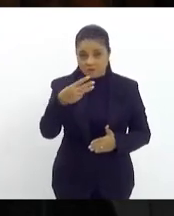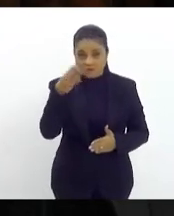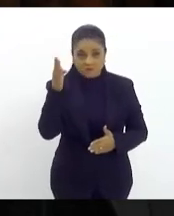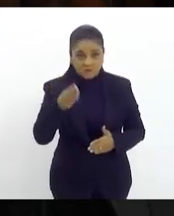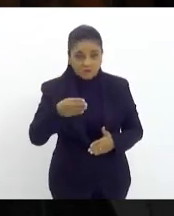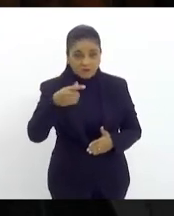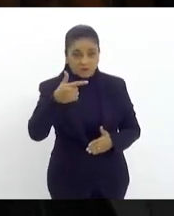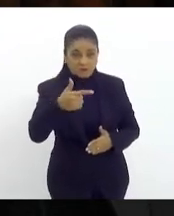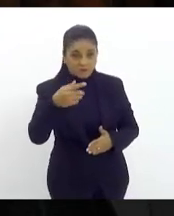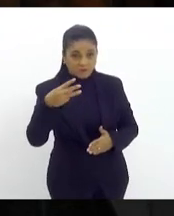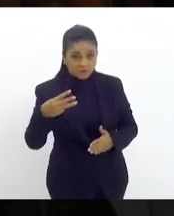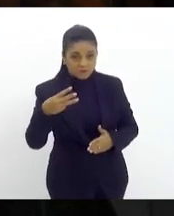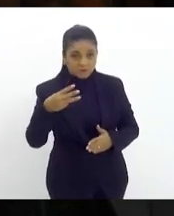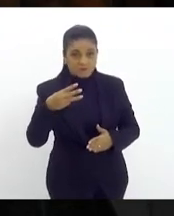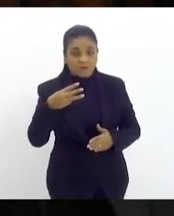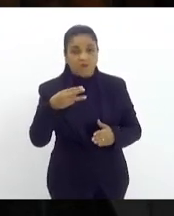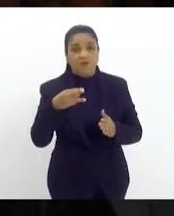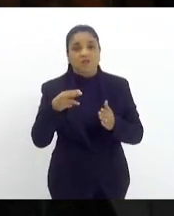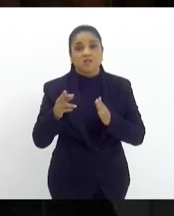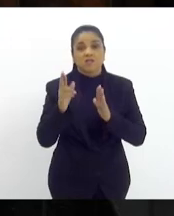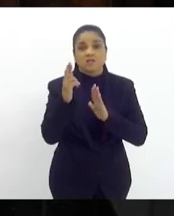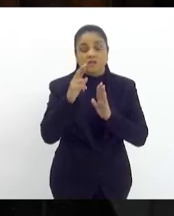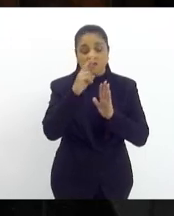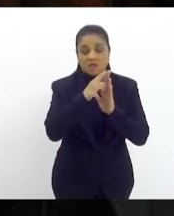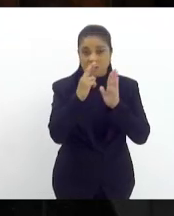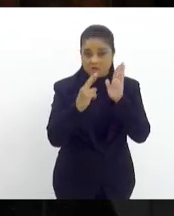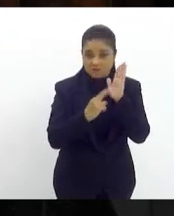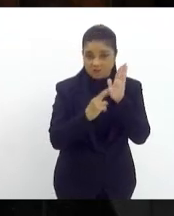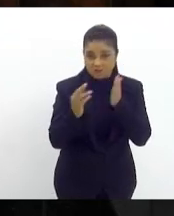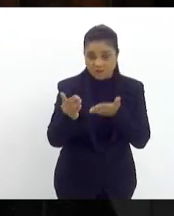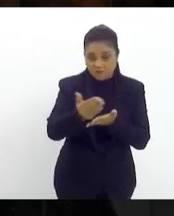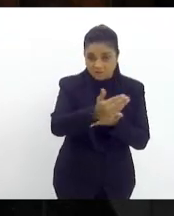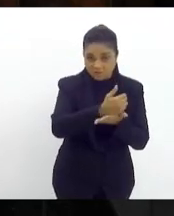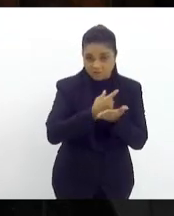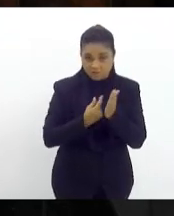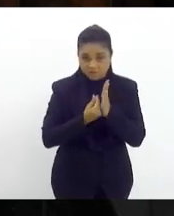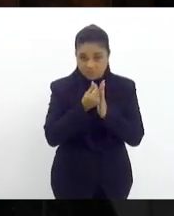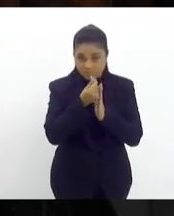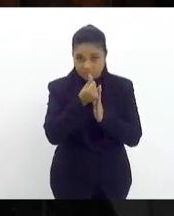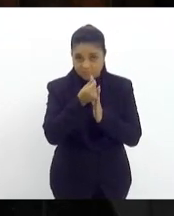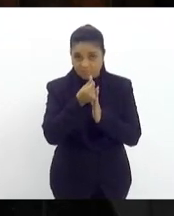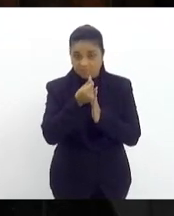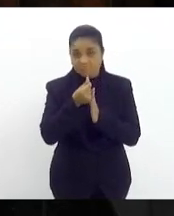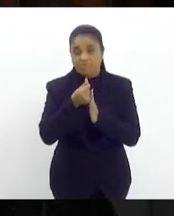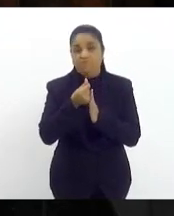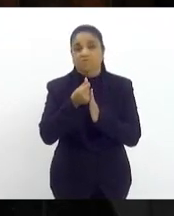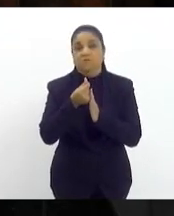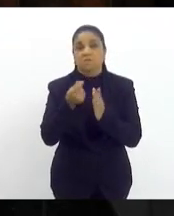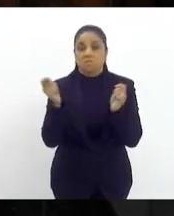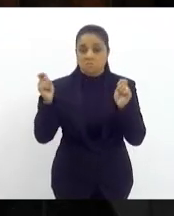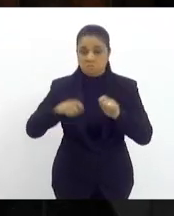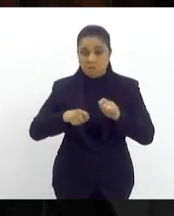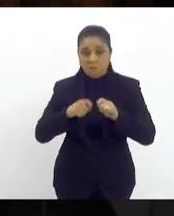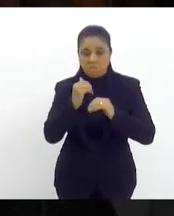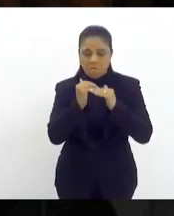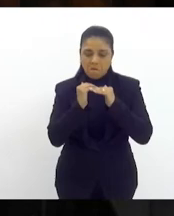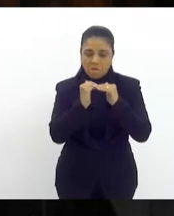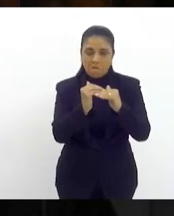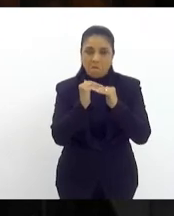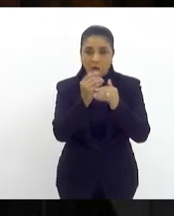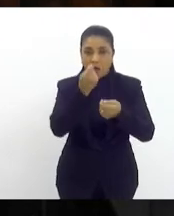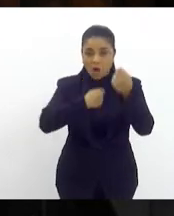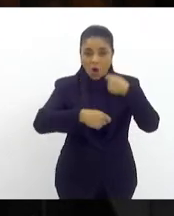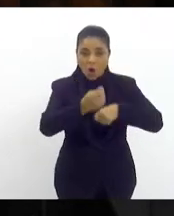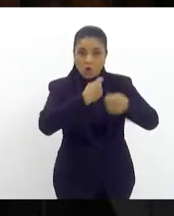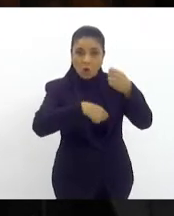que institui regime fiscal sustentável para garantir a estabilidade econômica do país